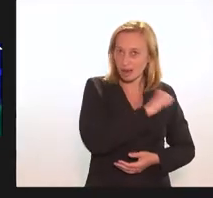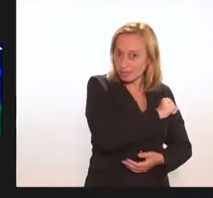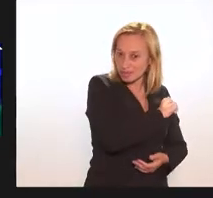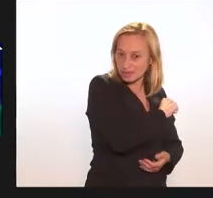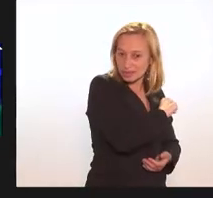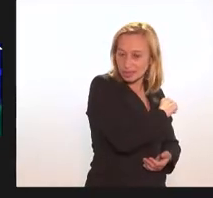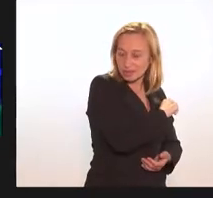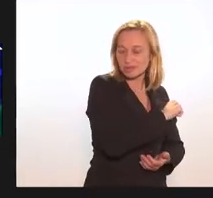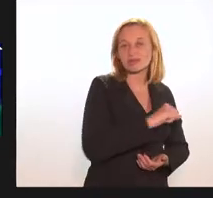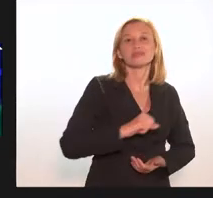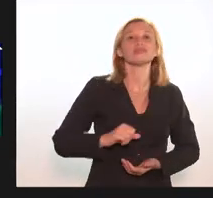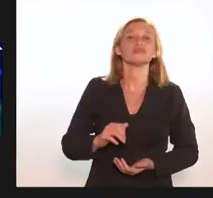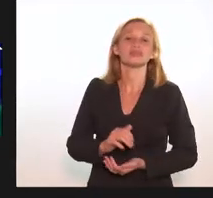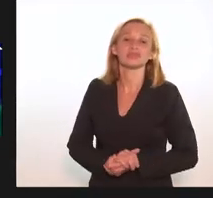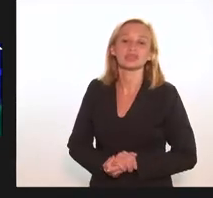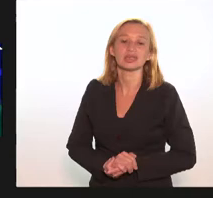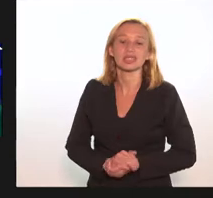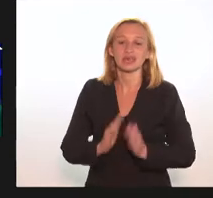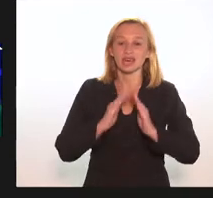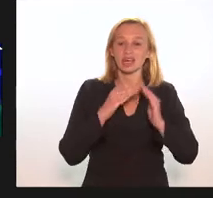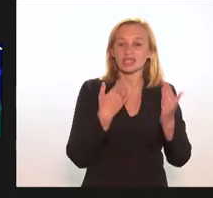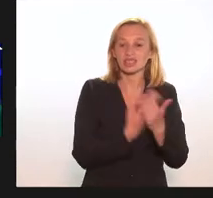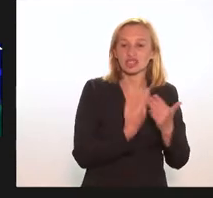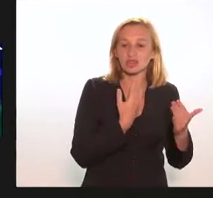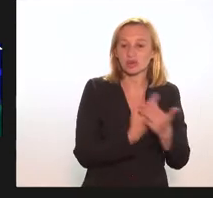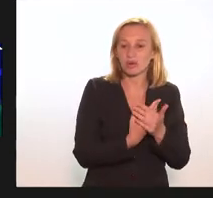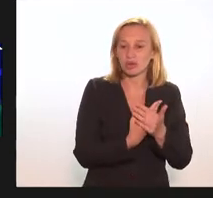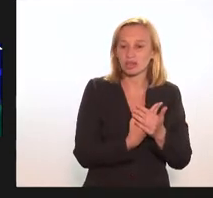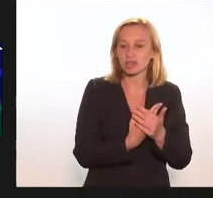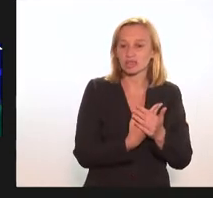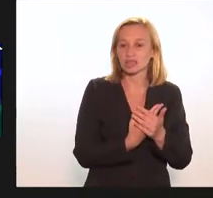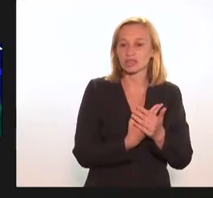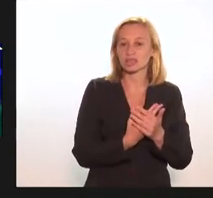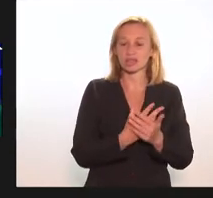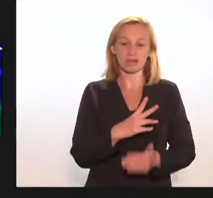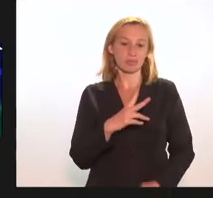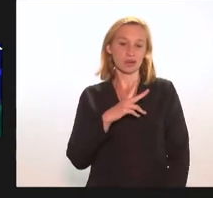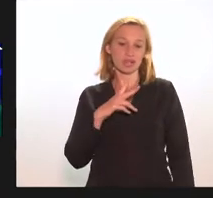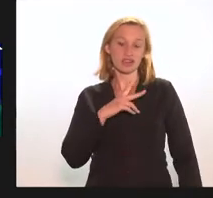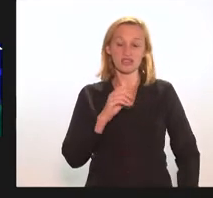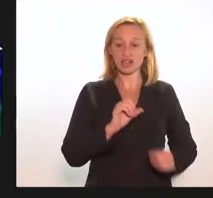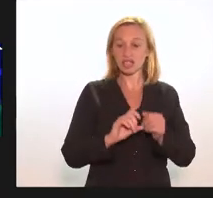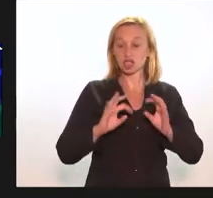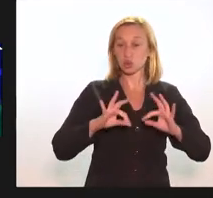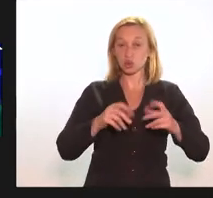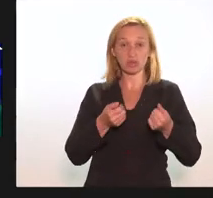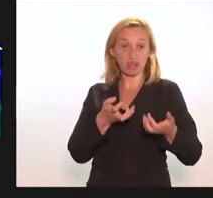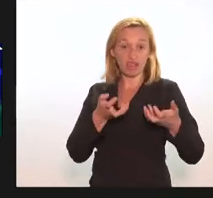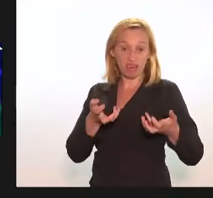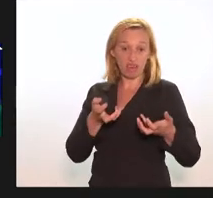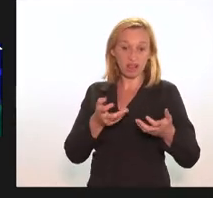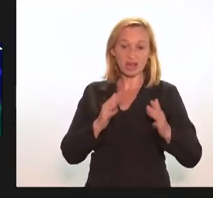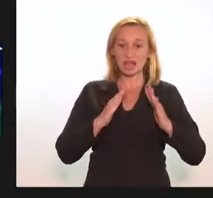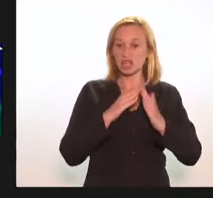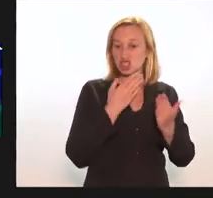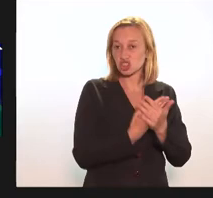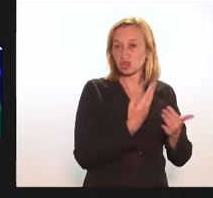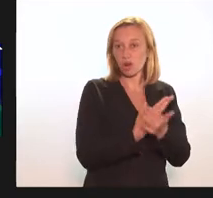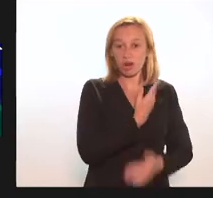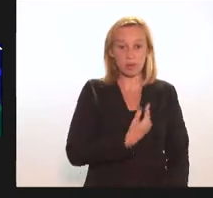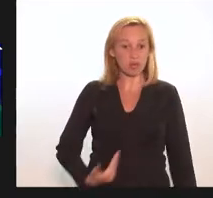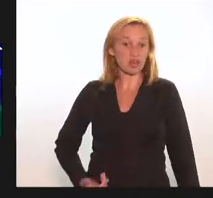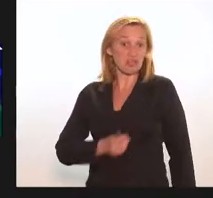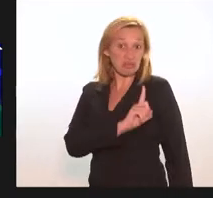falado aqui, que as escolas privadas podem fazer o que quiser e as escolas públicas